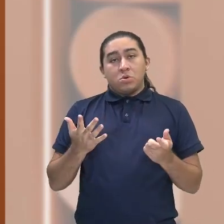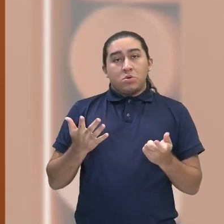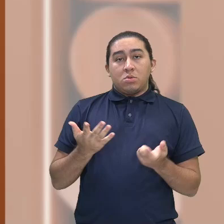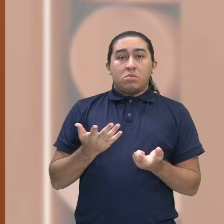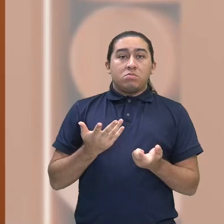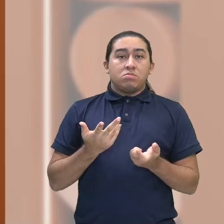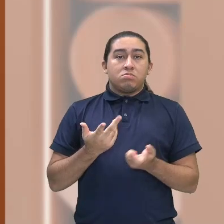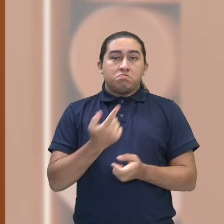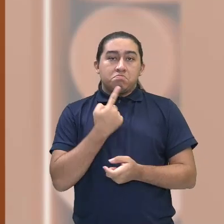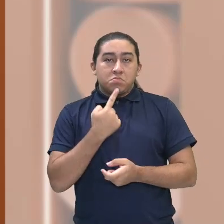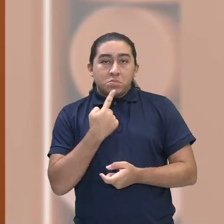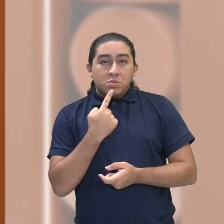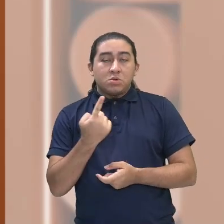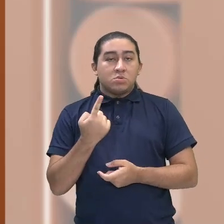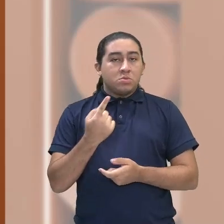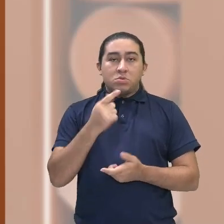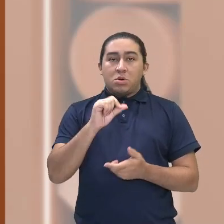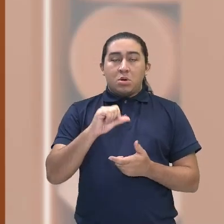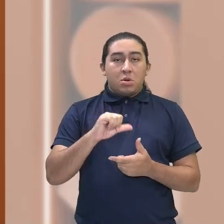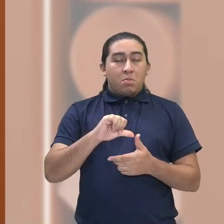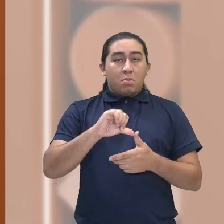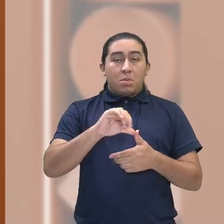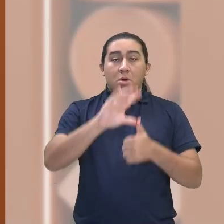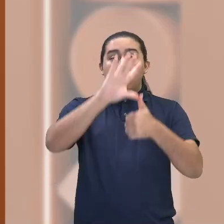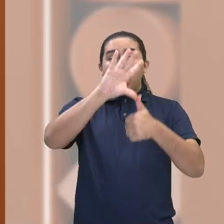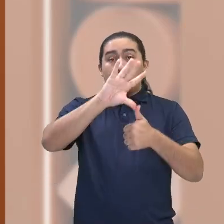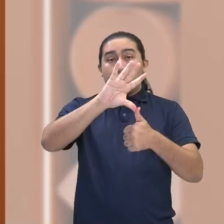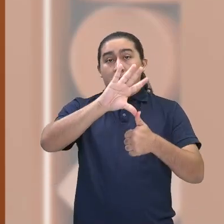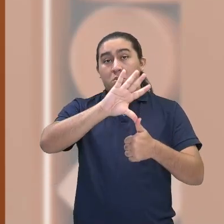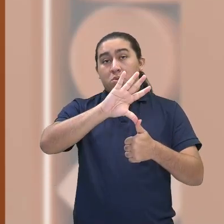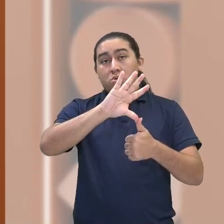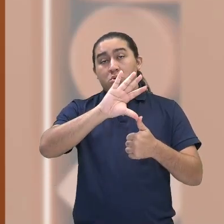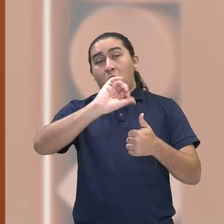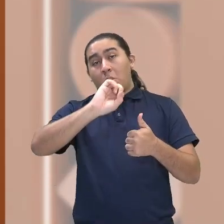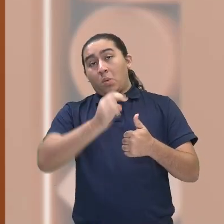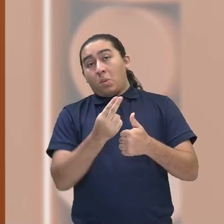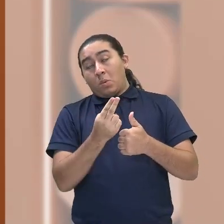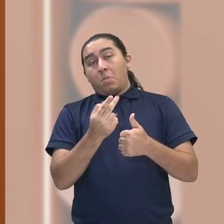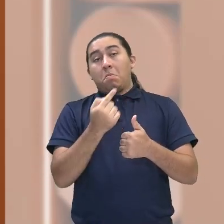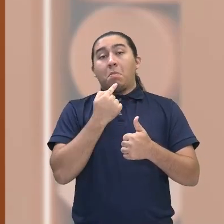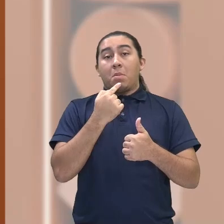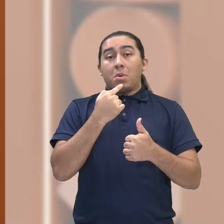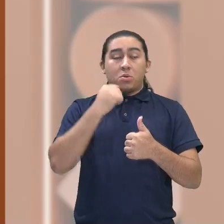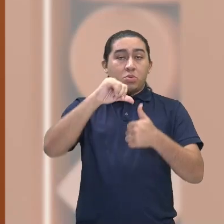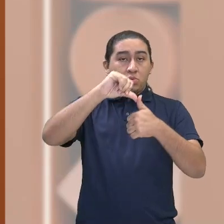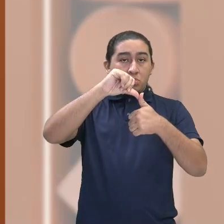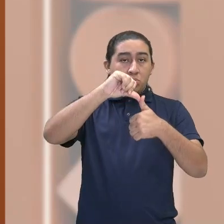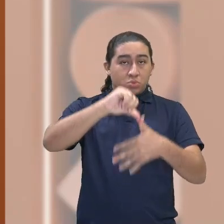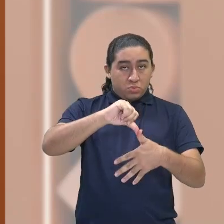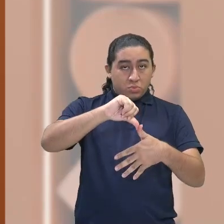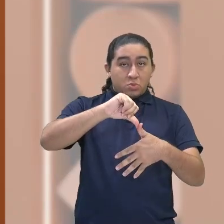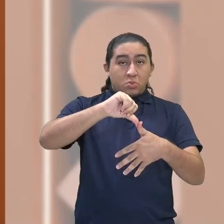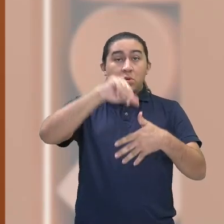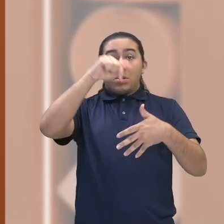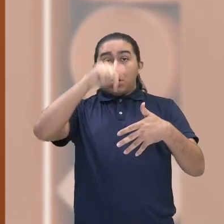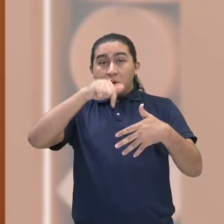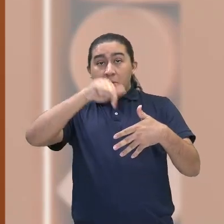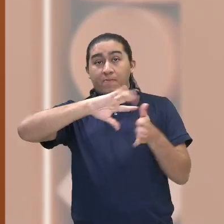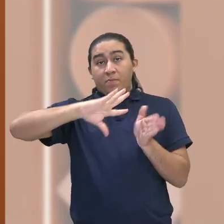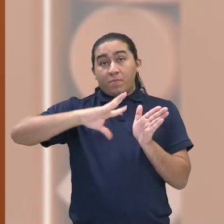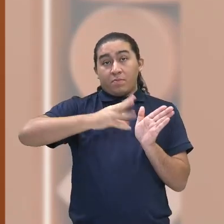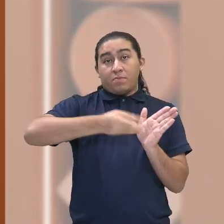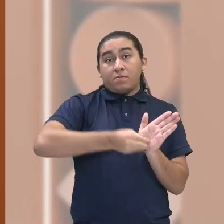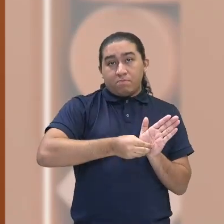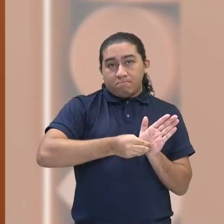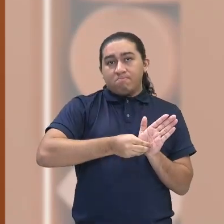mais próximos à América do Norte ou até mesmo na América do Sul, aqui na região amazônica,